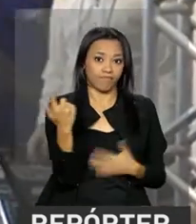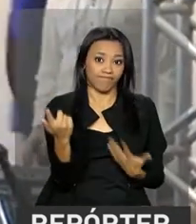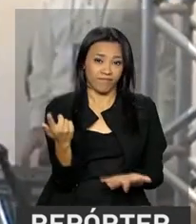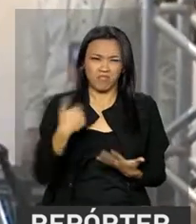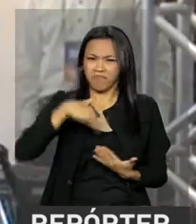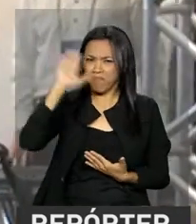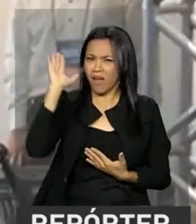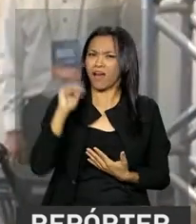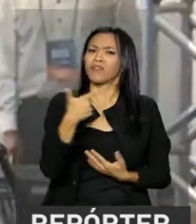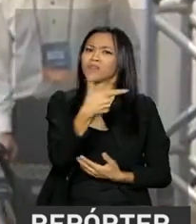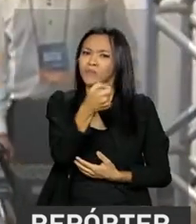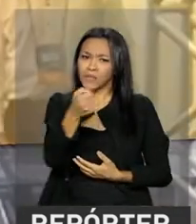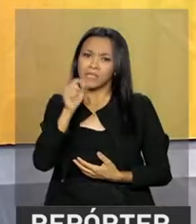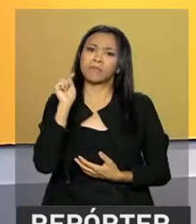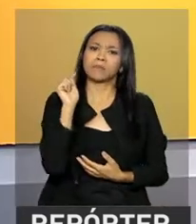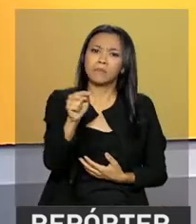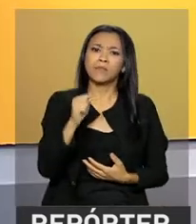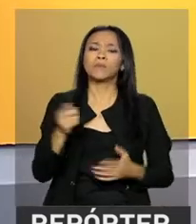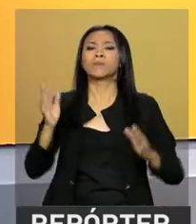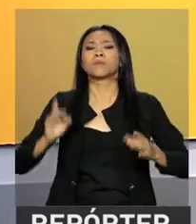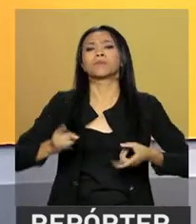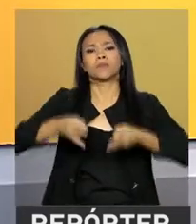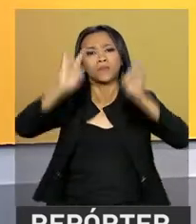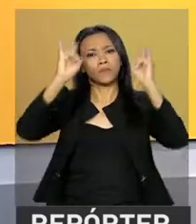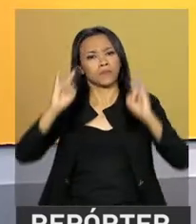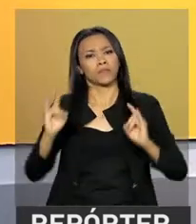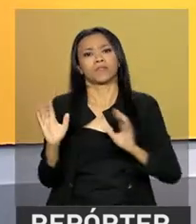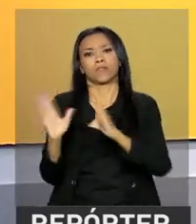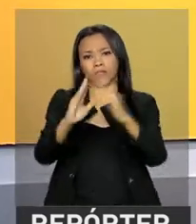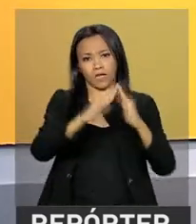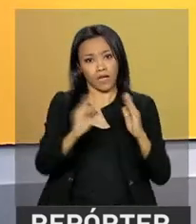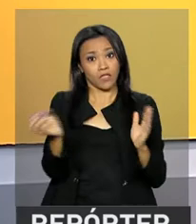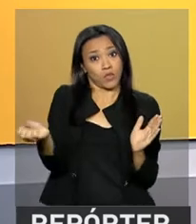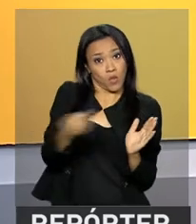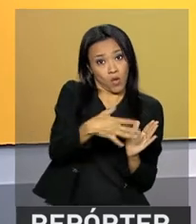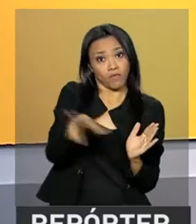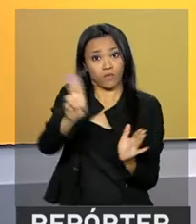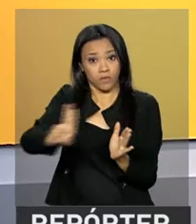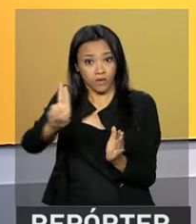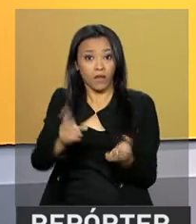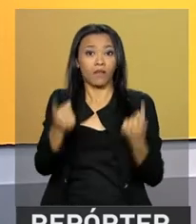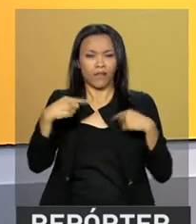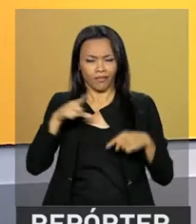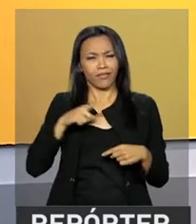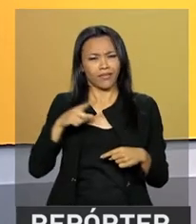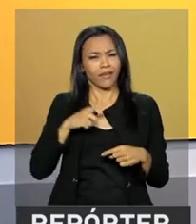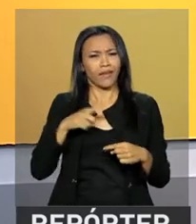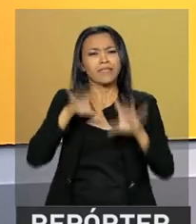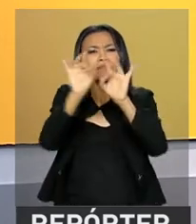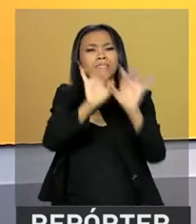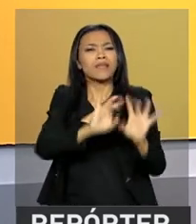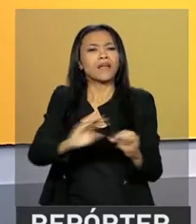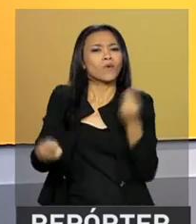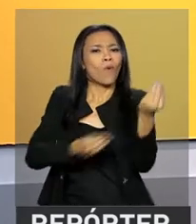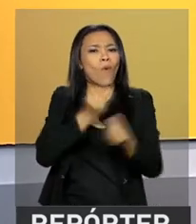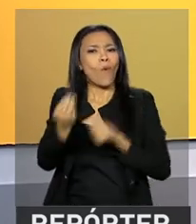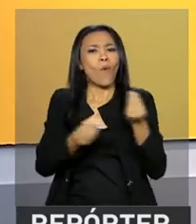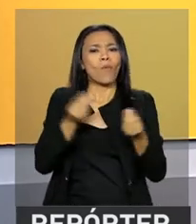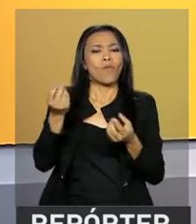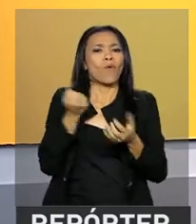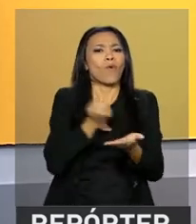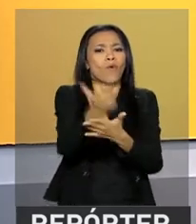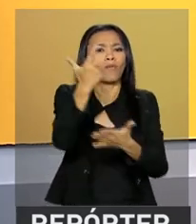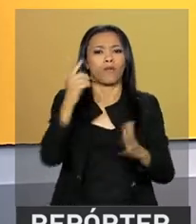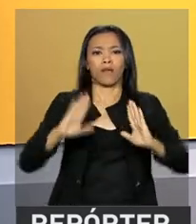são mais de 200 mil imóveis novos e usados o feirão caixa tem condições especiais de financiamento para quem quer comprar